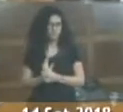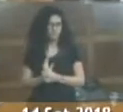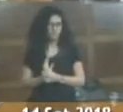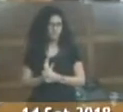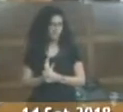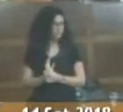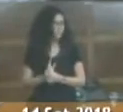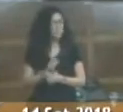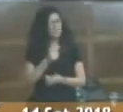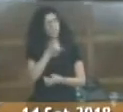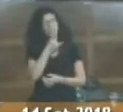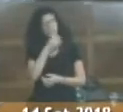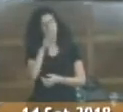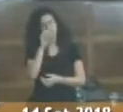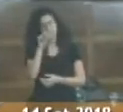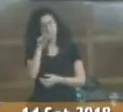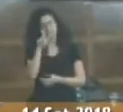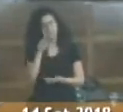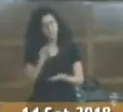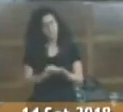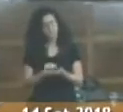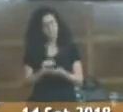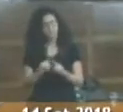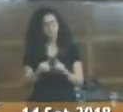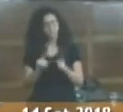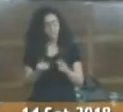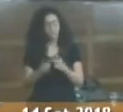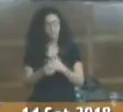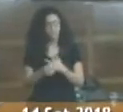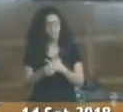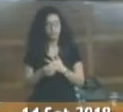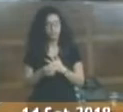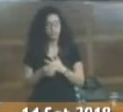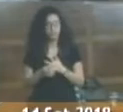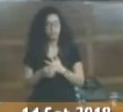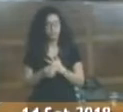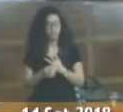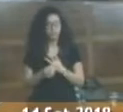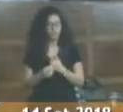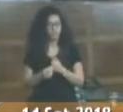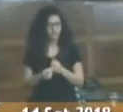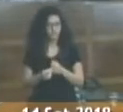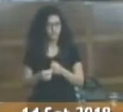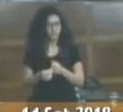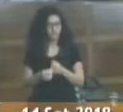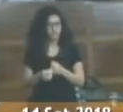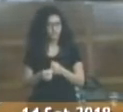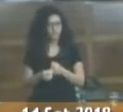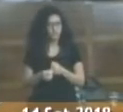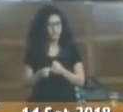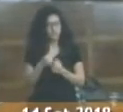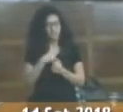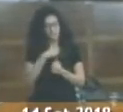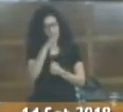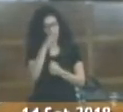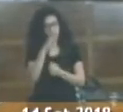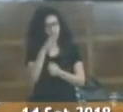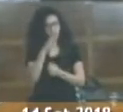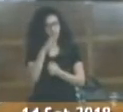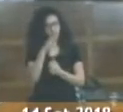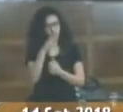Felizmente, a Inel não veio, mas eu costumo dizer que sou brasileiro, não